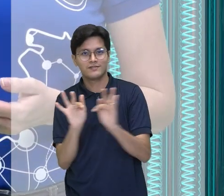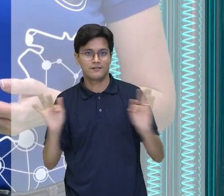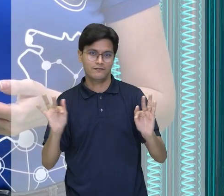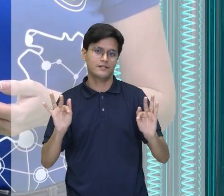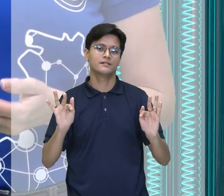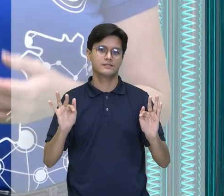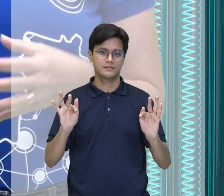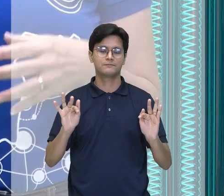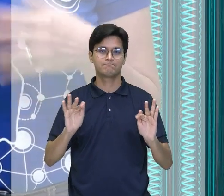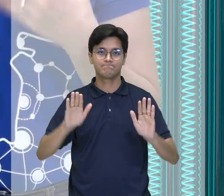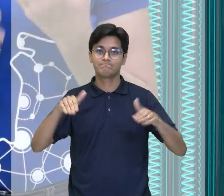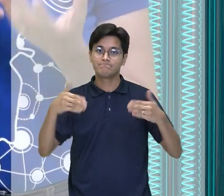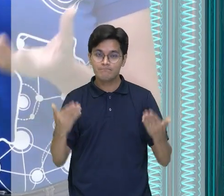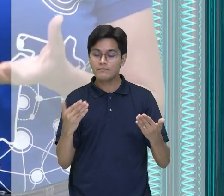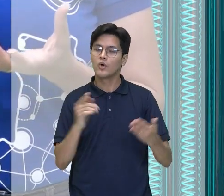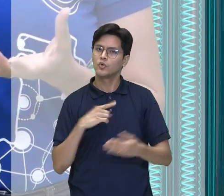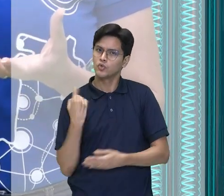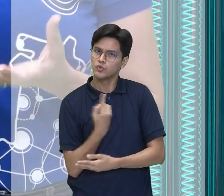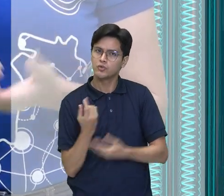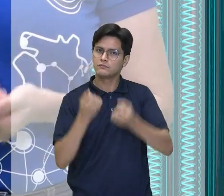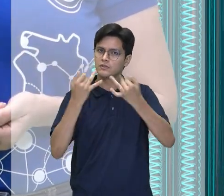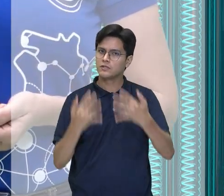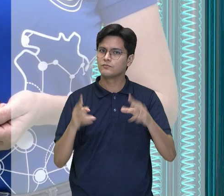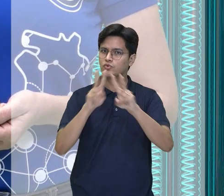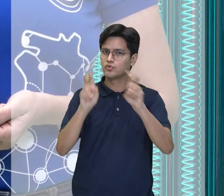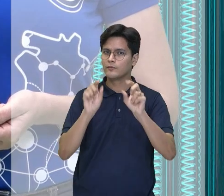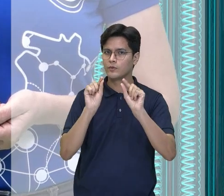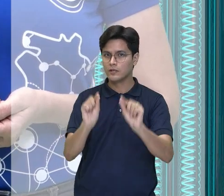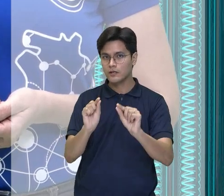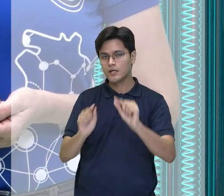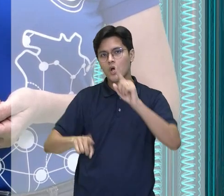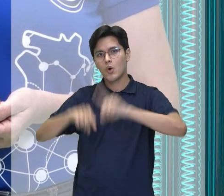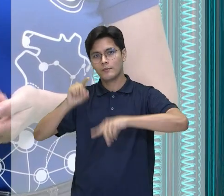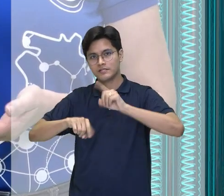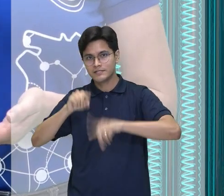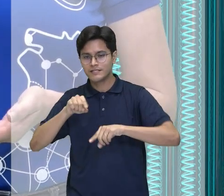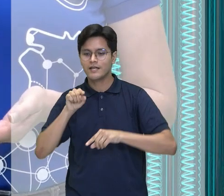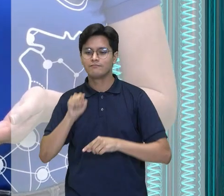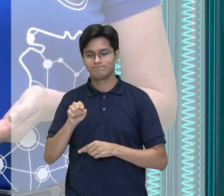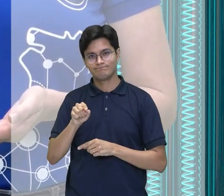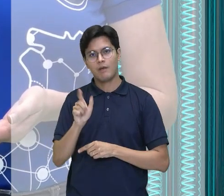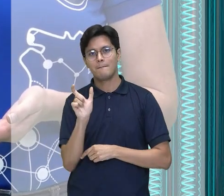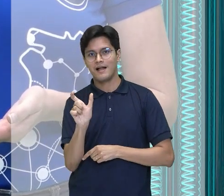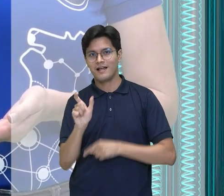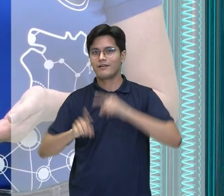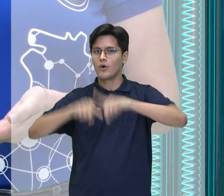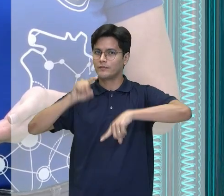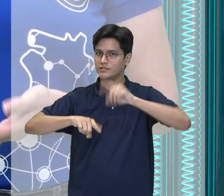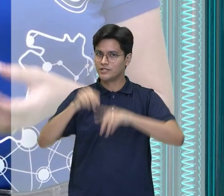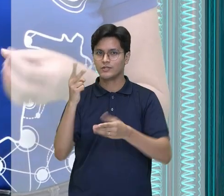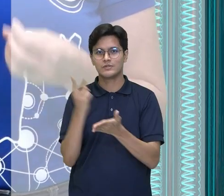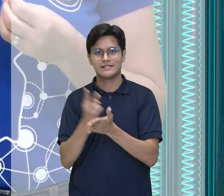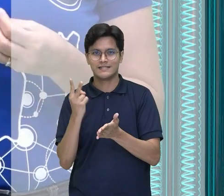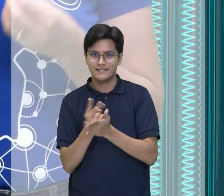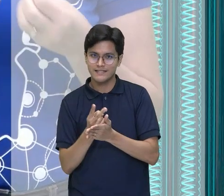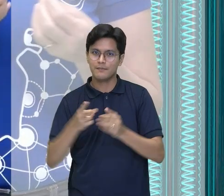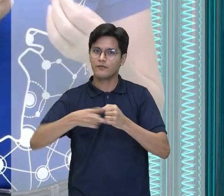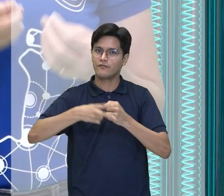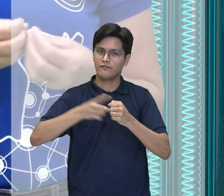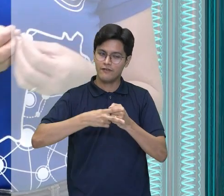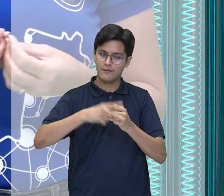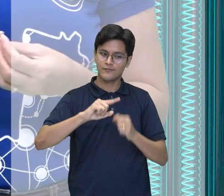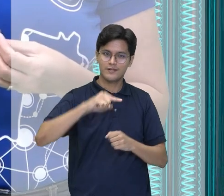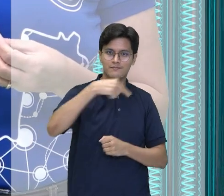de objeto, o objeto sempre vem logo após o verbo. Tudo bem? E por isso que a gente está falando de pronomes